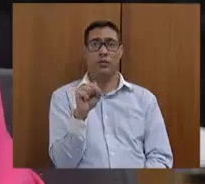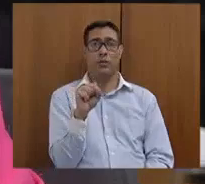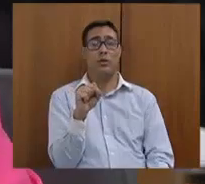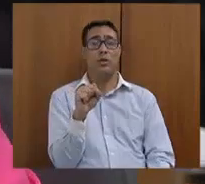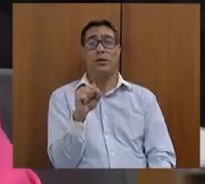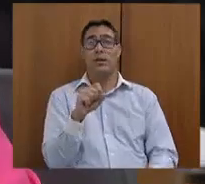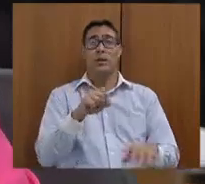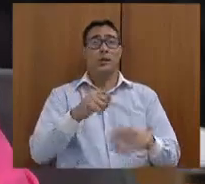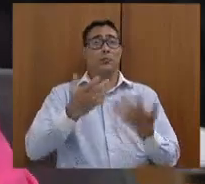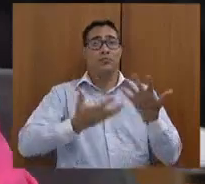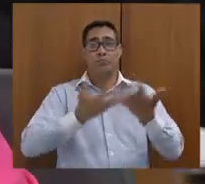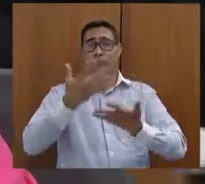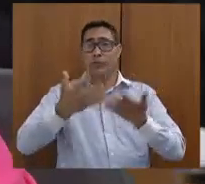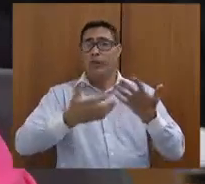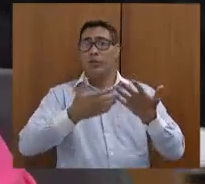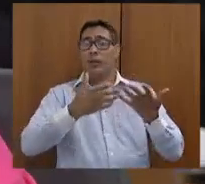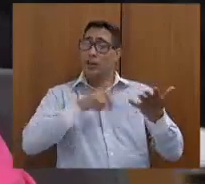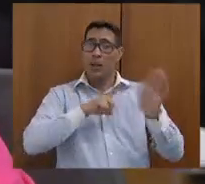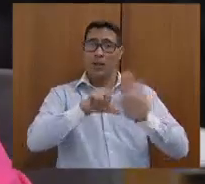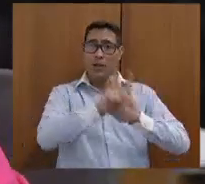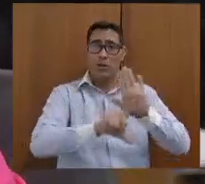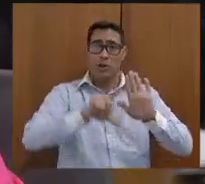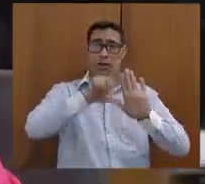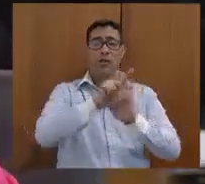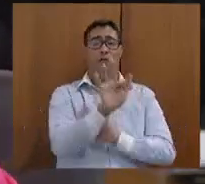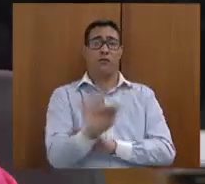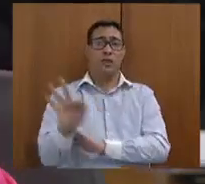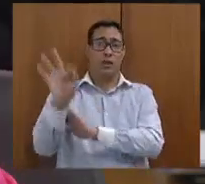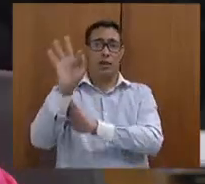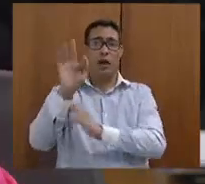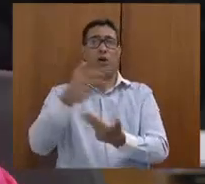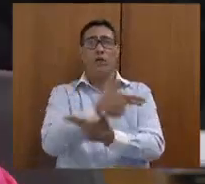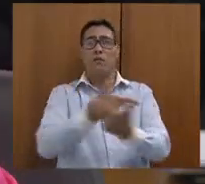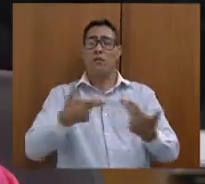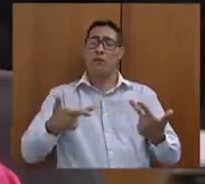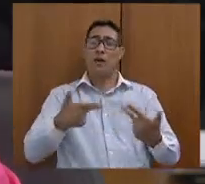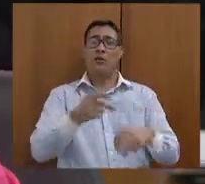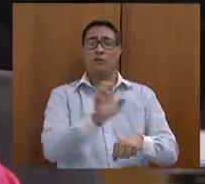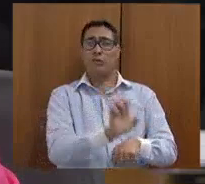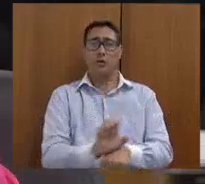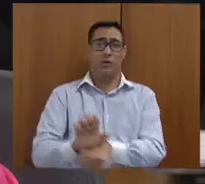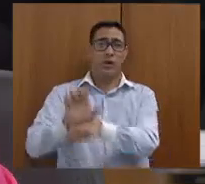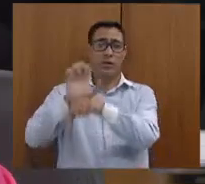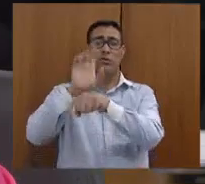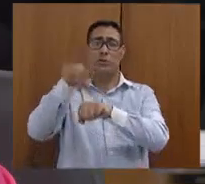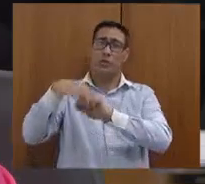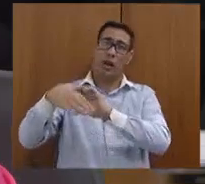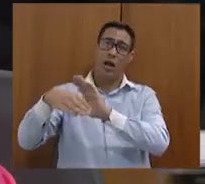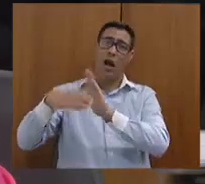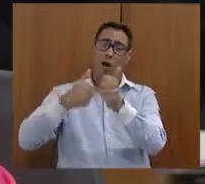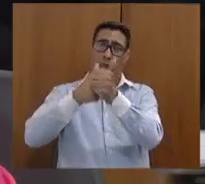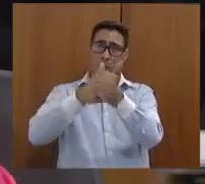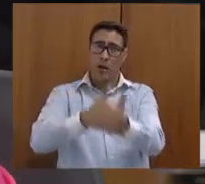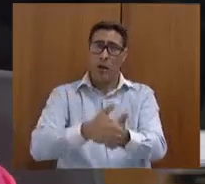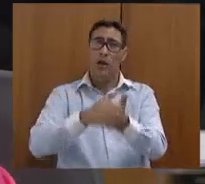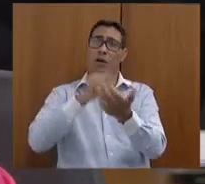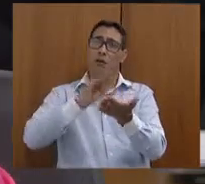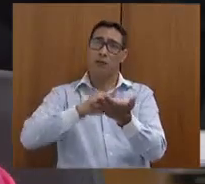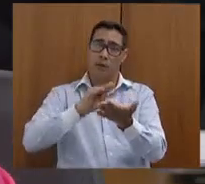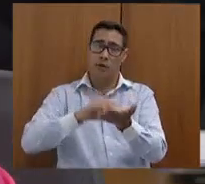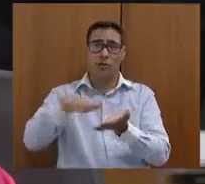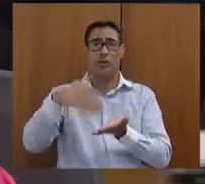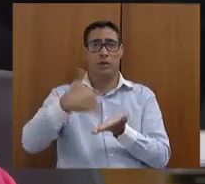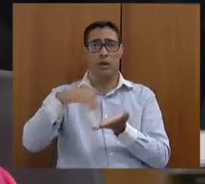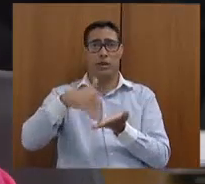justifica tem Legislação Federal vários estados estão acompanhando faltou sensibilidade da secretaria